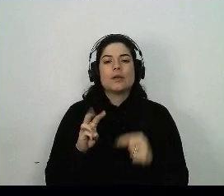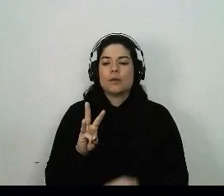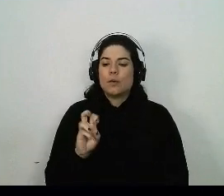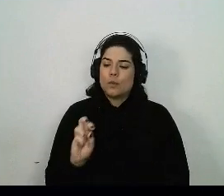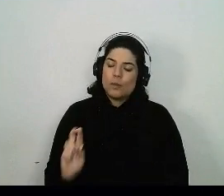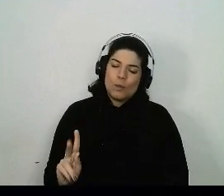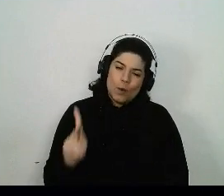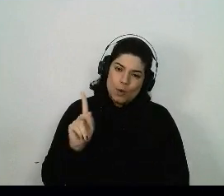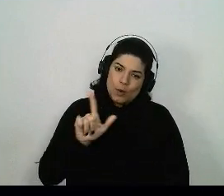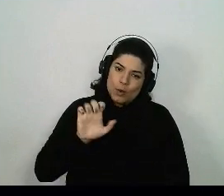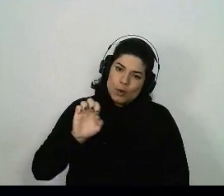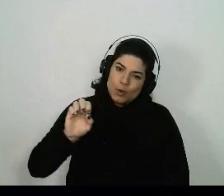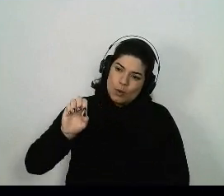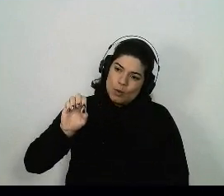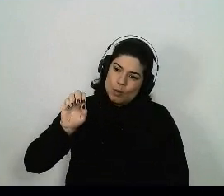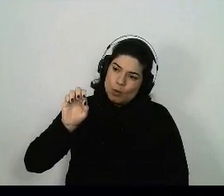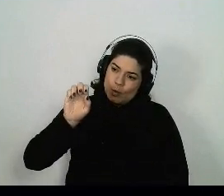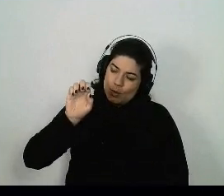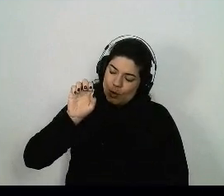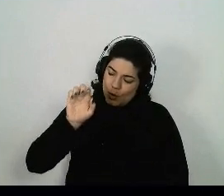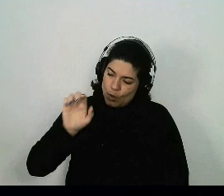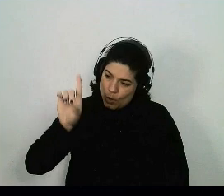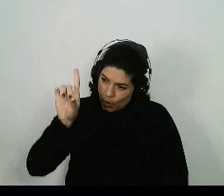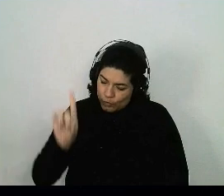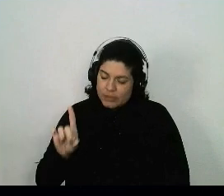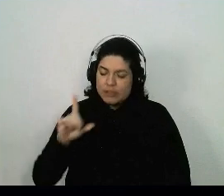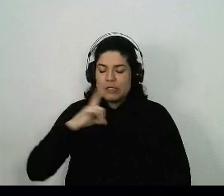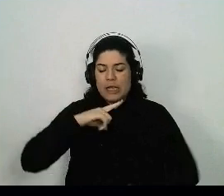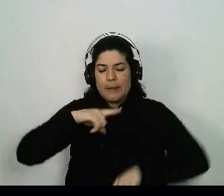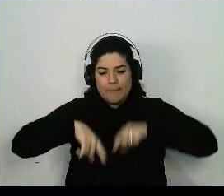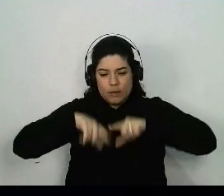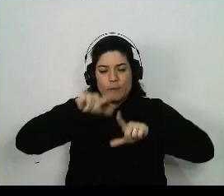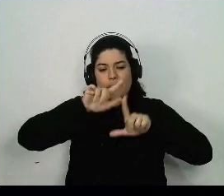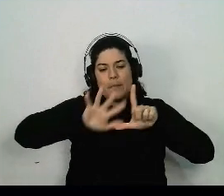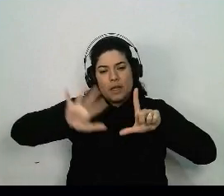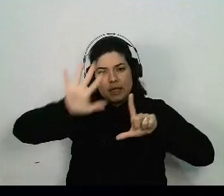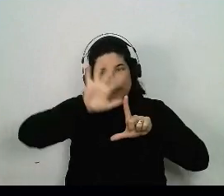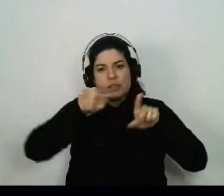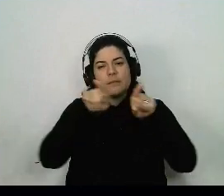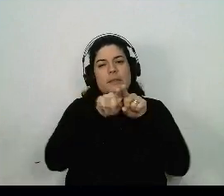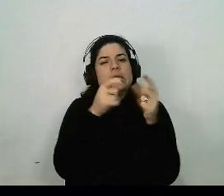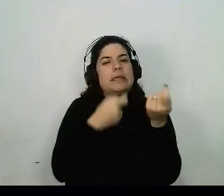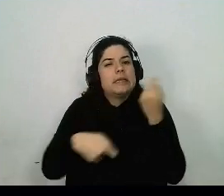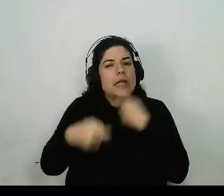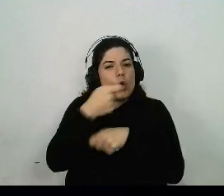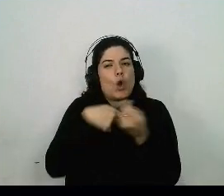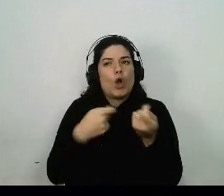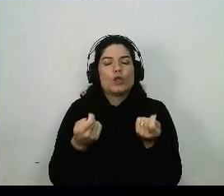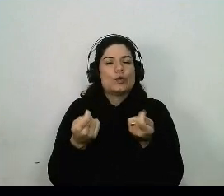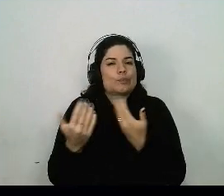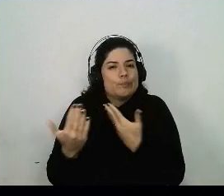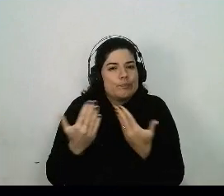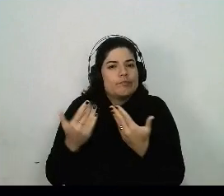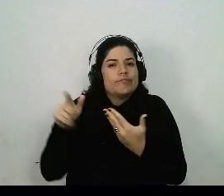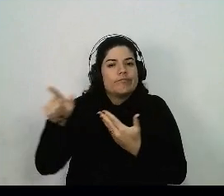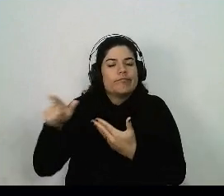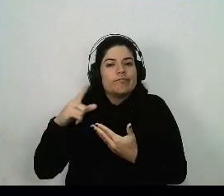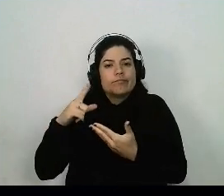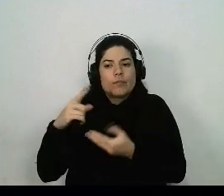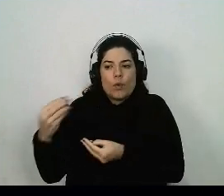plataforma, de produtos, também a questão de você fazer negociações comerciais com o provedor de reserva de